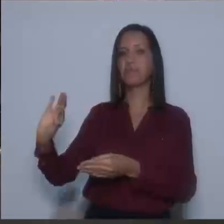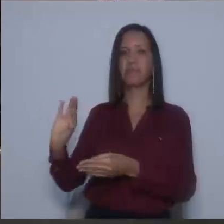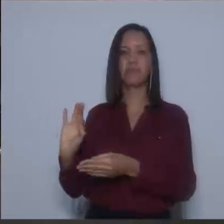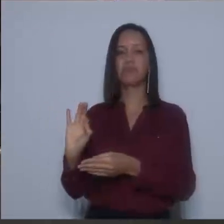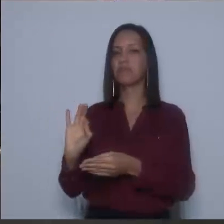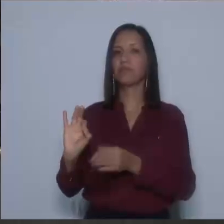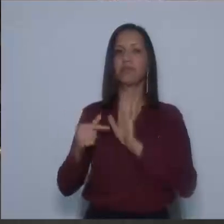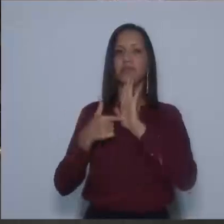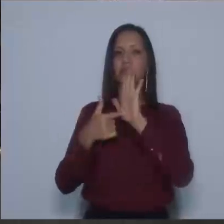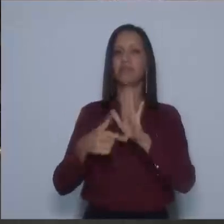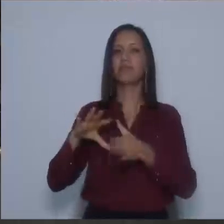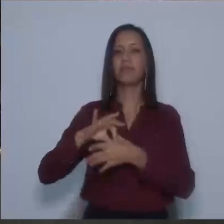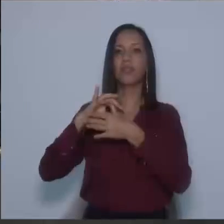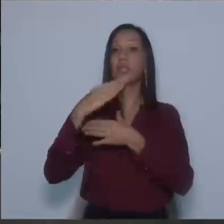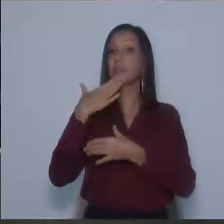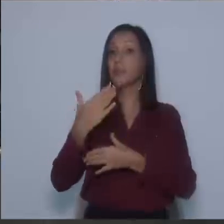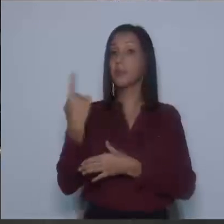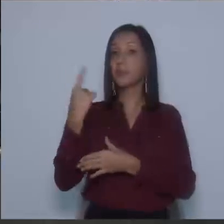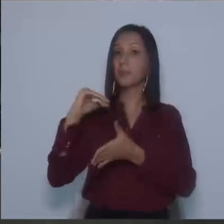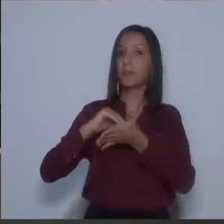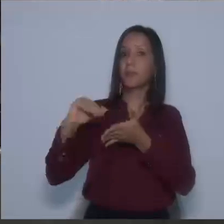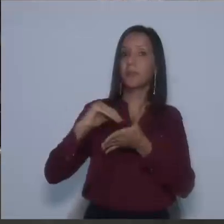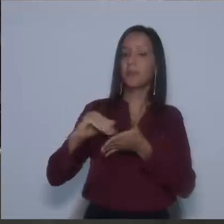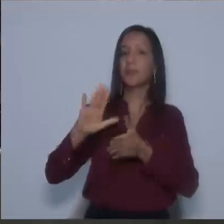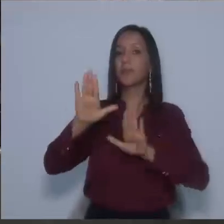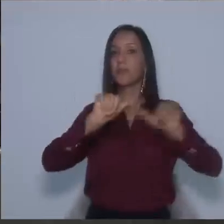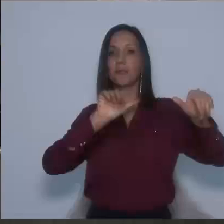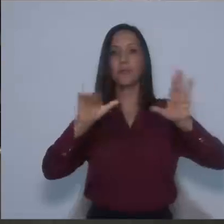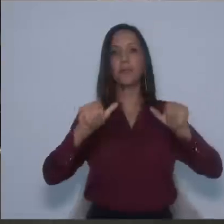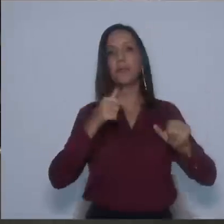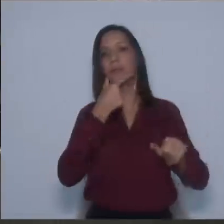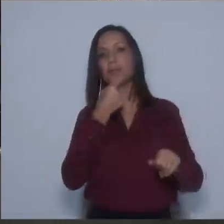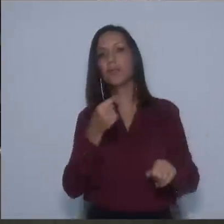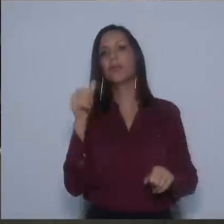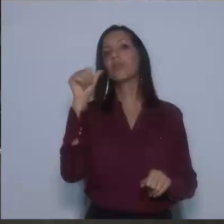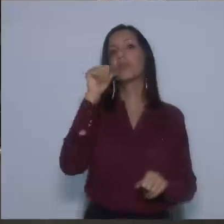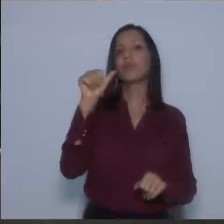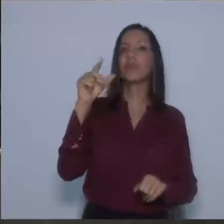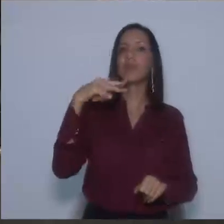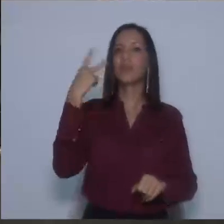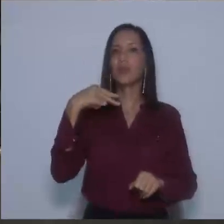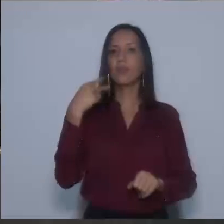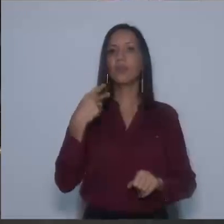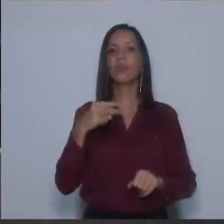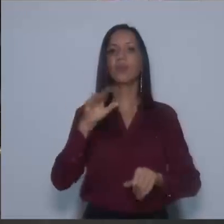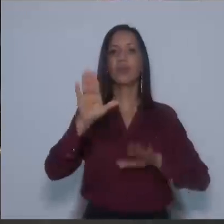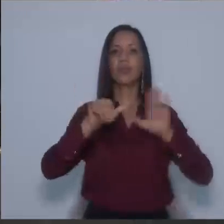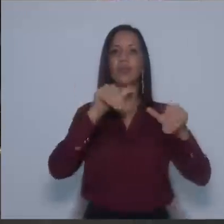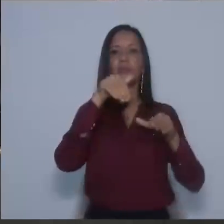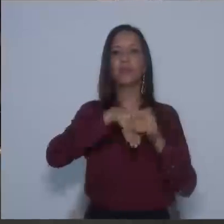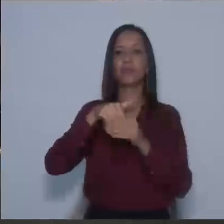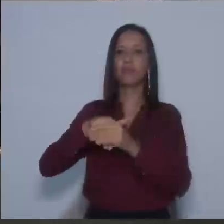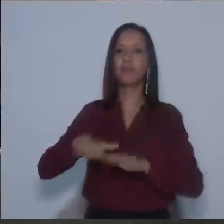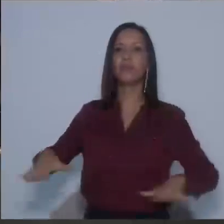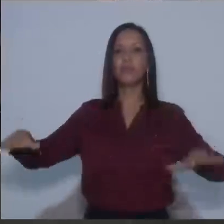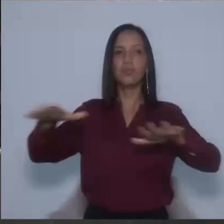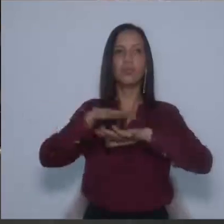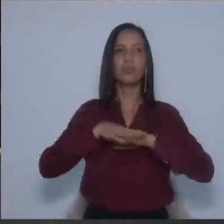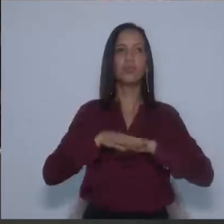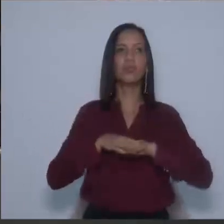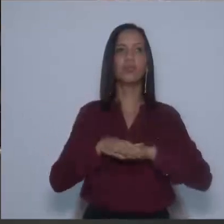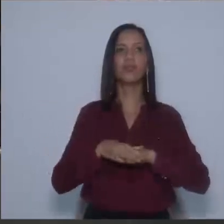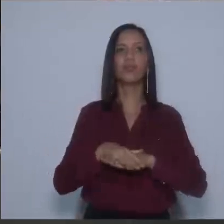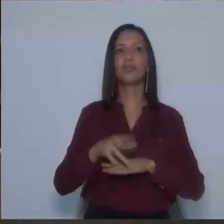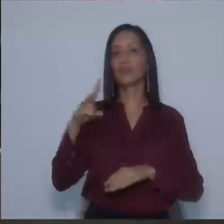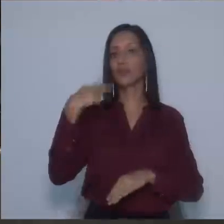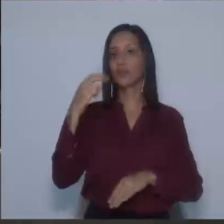de lideranças, solicito ao primeiro secretário que proceda a chamada dos vereadores e vereadoras para a votação nominal.